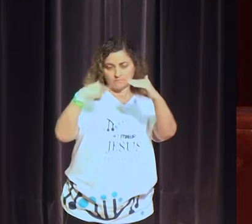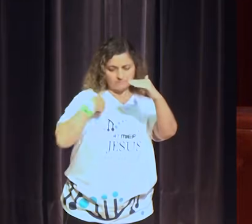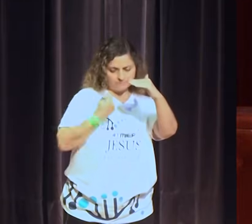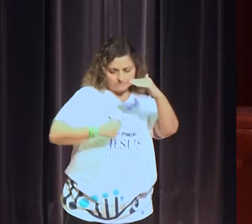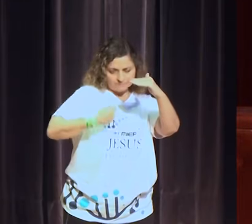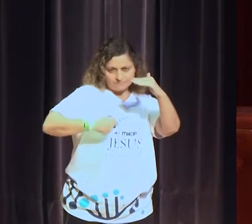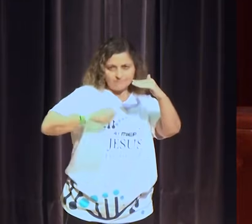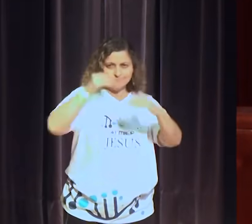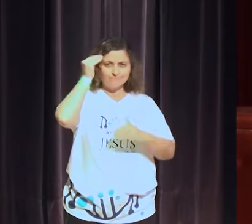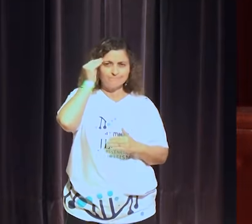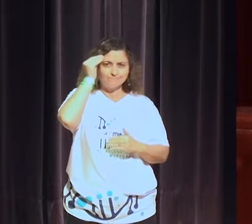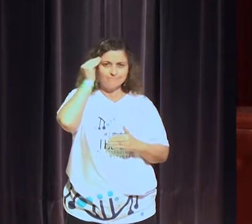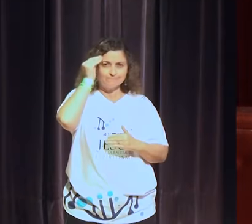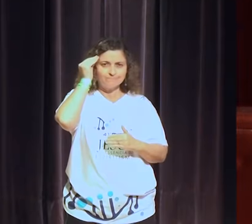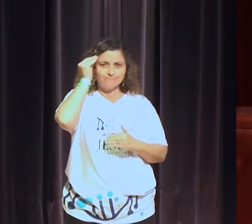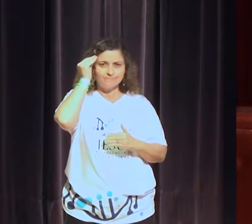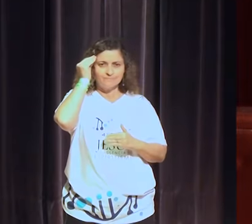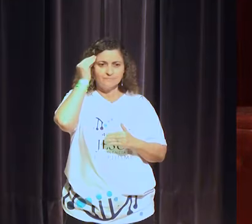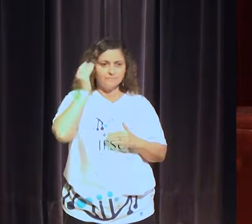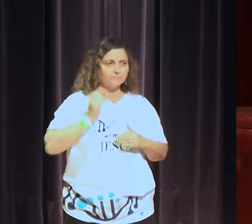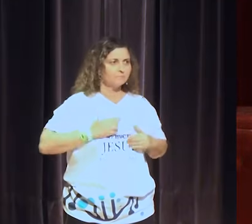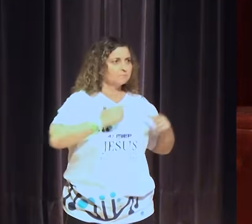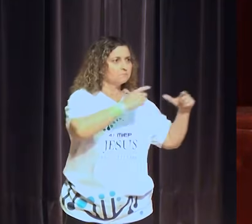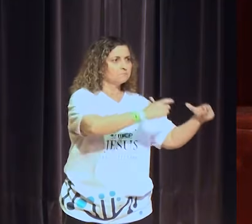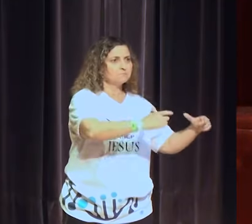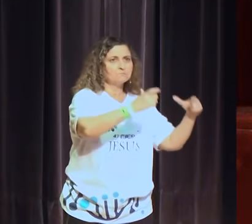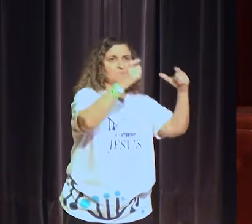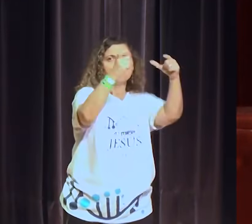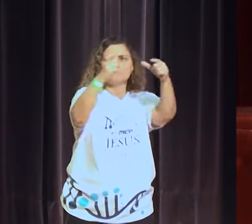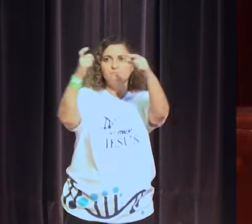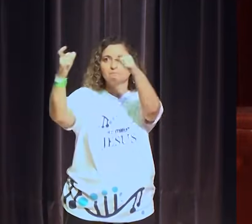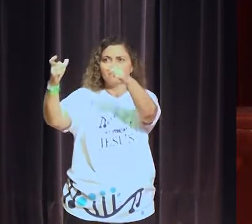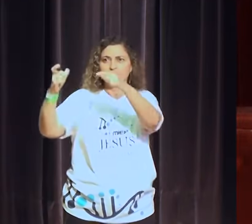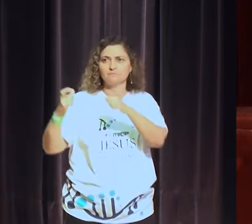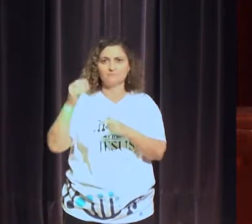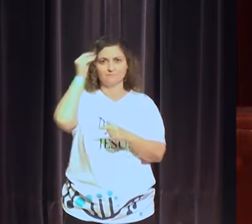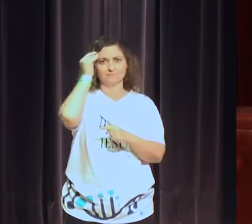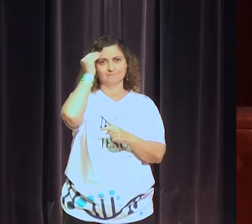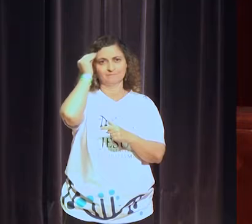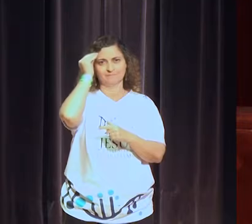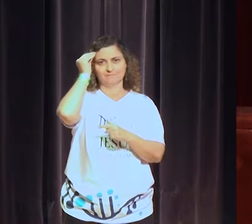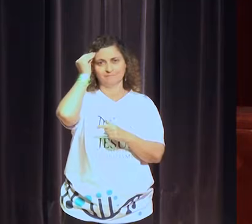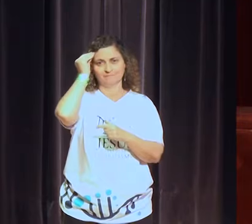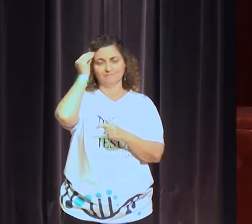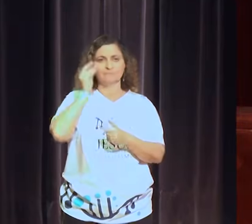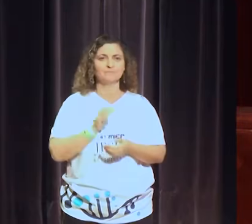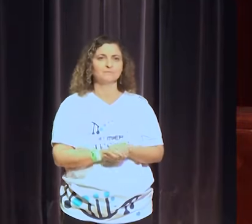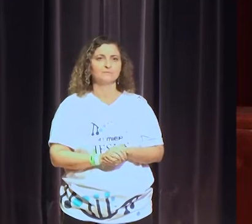passamos por experiências em diversos orbes.